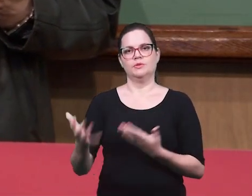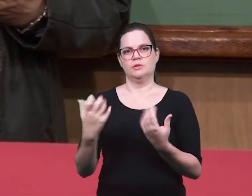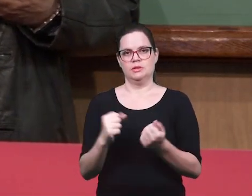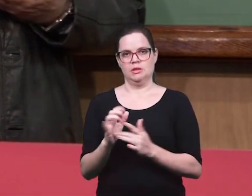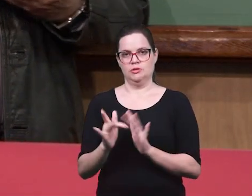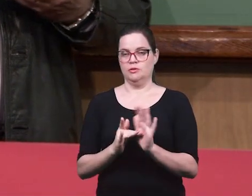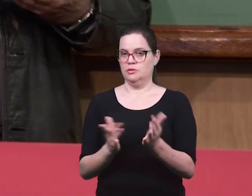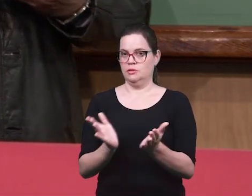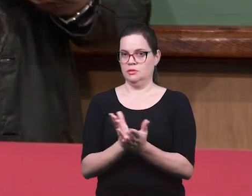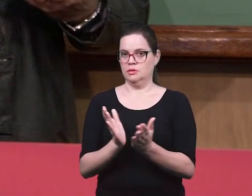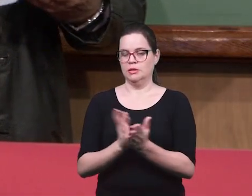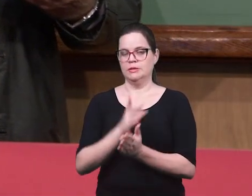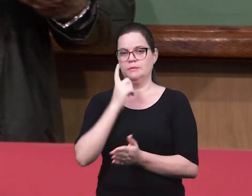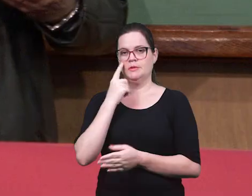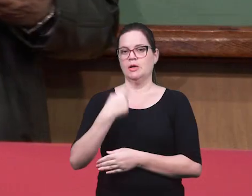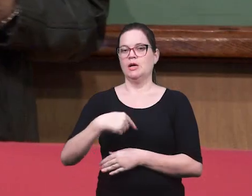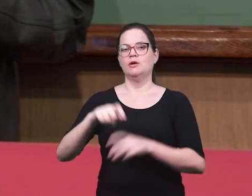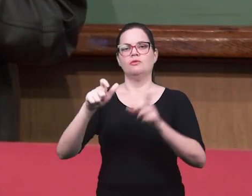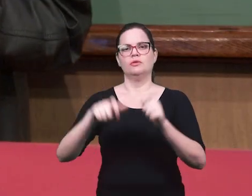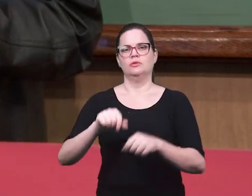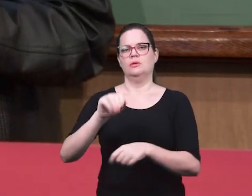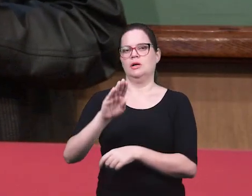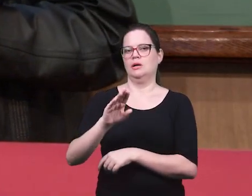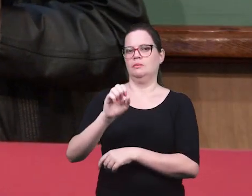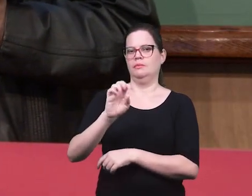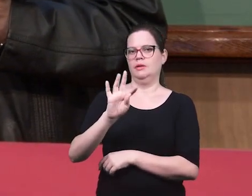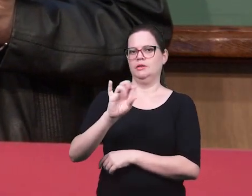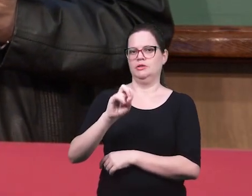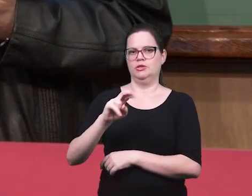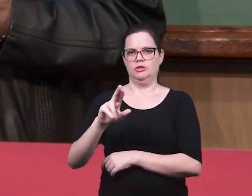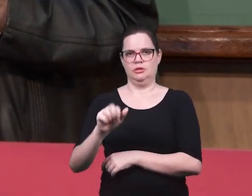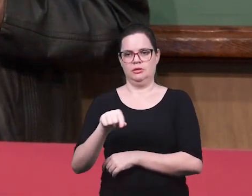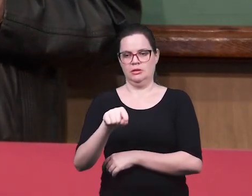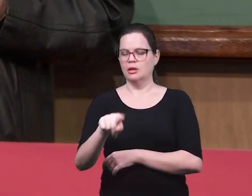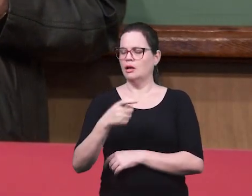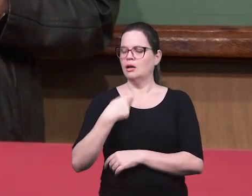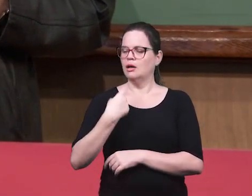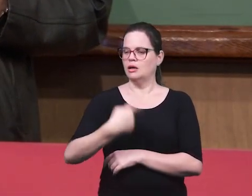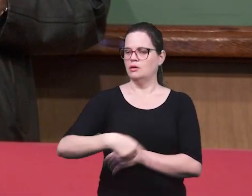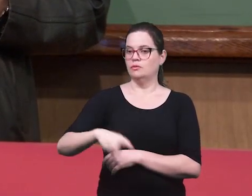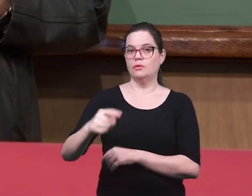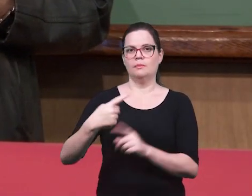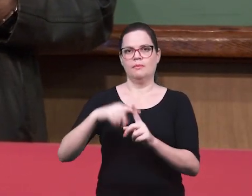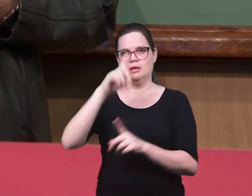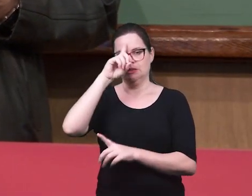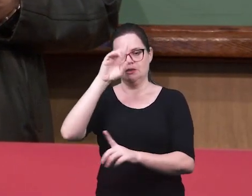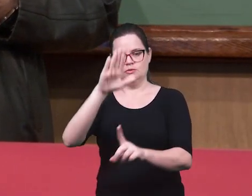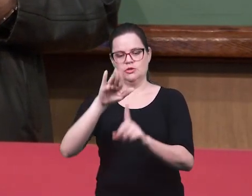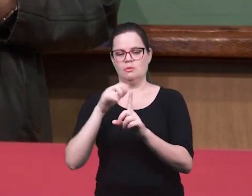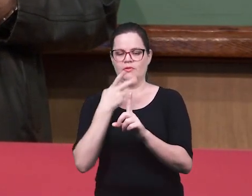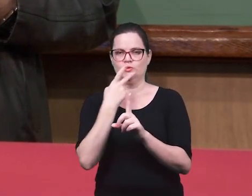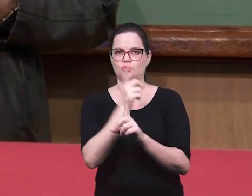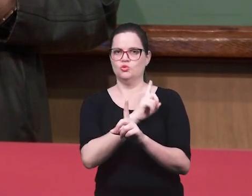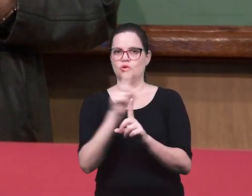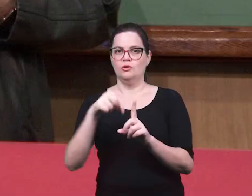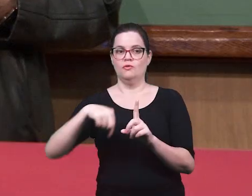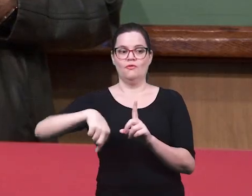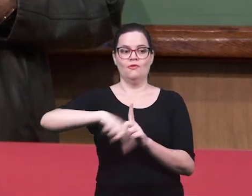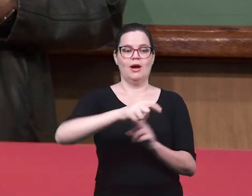por certo ele queria fazer o que? A obra de Deus, falar de Jesus para as pessoas. Mas Deus chama ele e diz: não, passa a